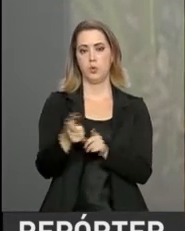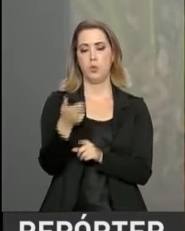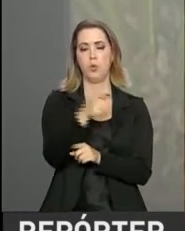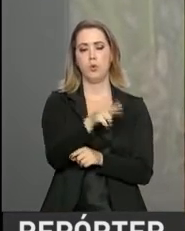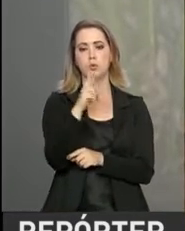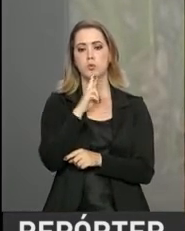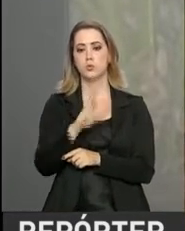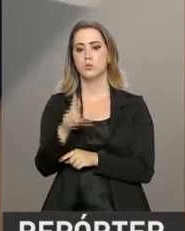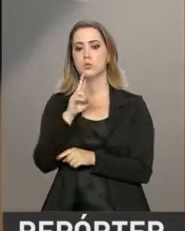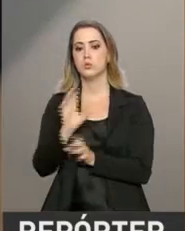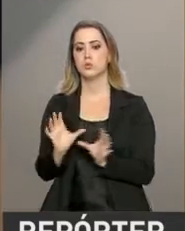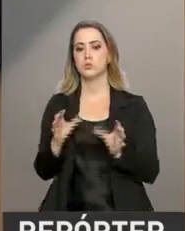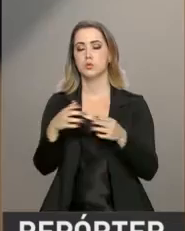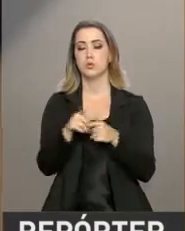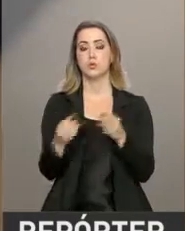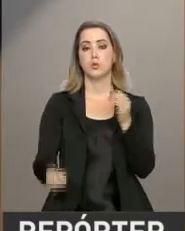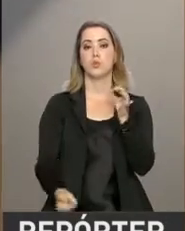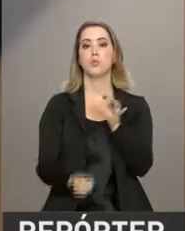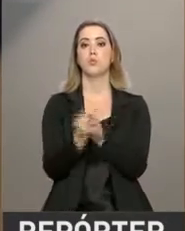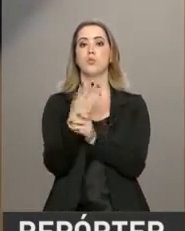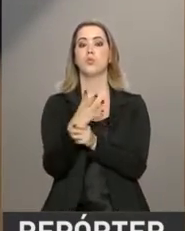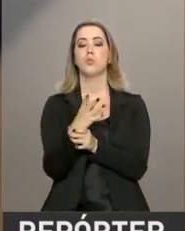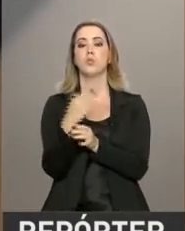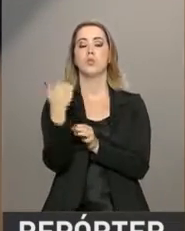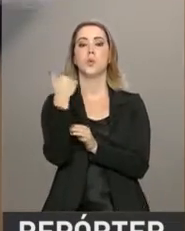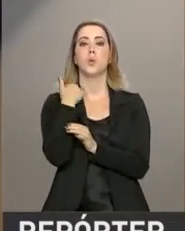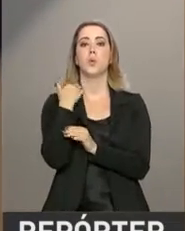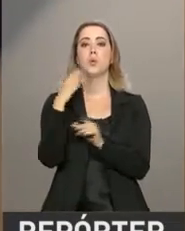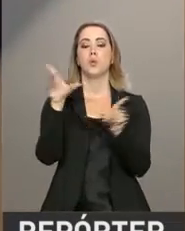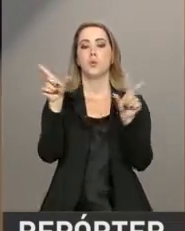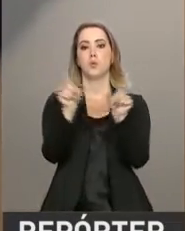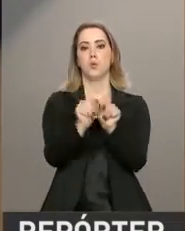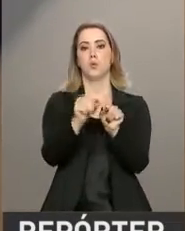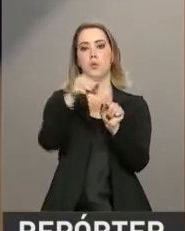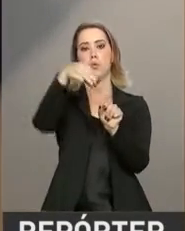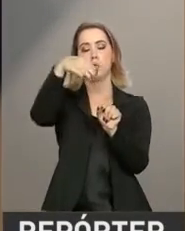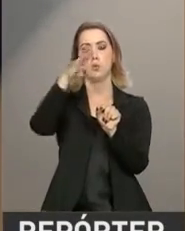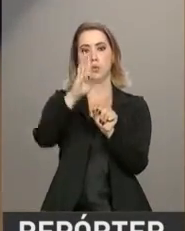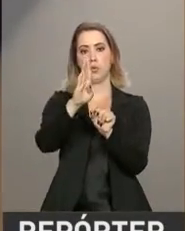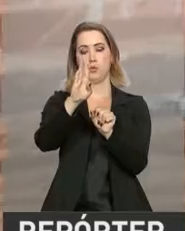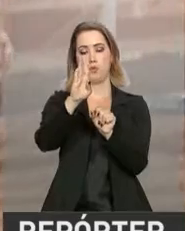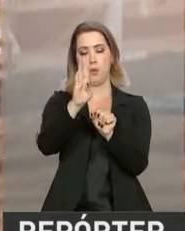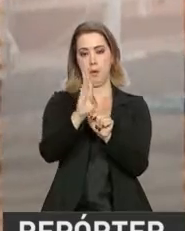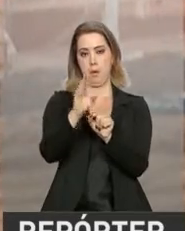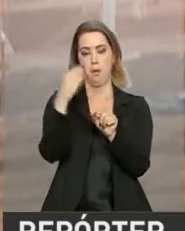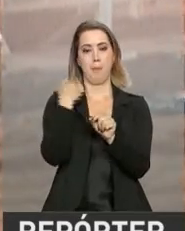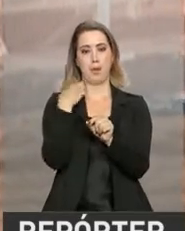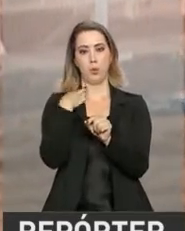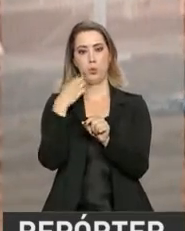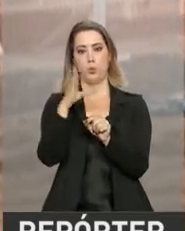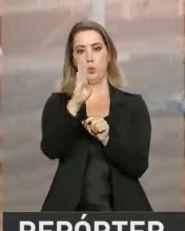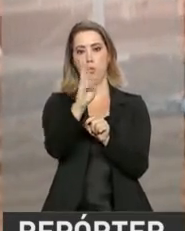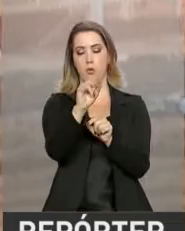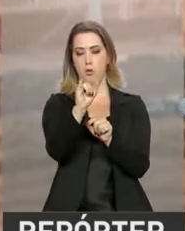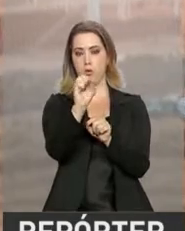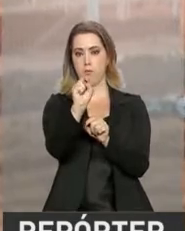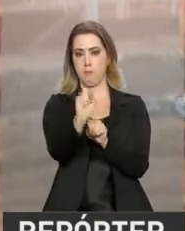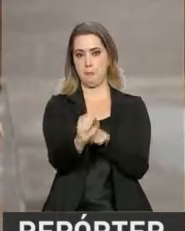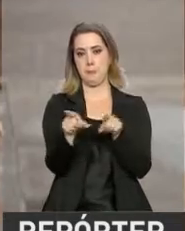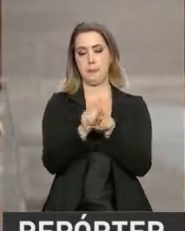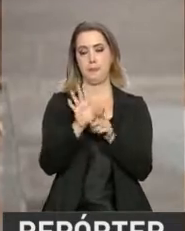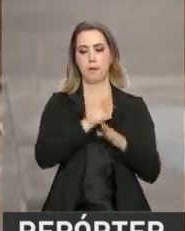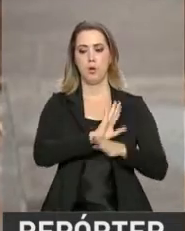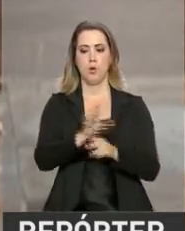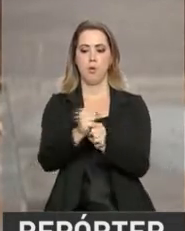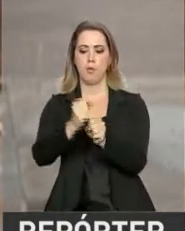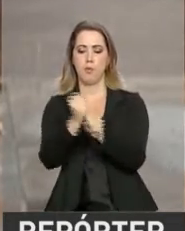entre os países do grupo foram a criação do novo Banco de Desenvolvimento, também conhecido como Banco do BRICS, que vai financiar projetos de infraestrutura